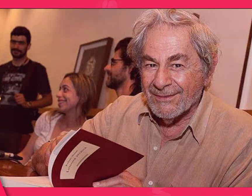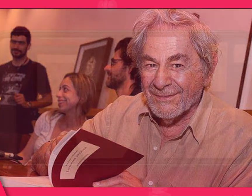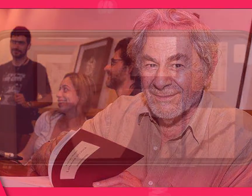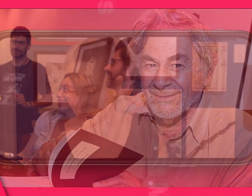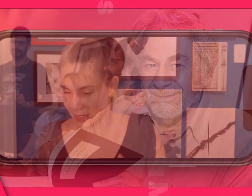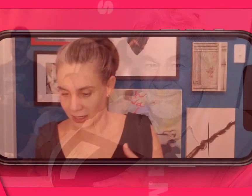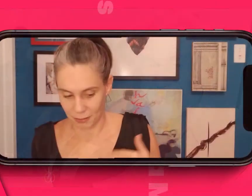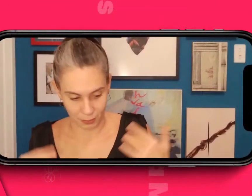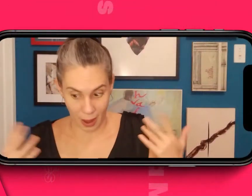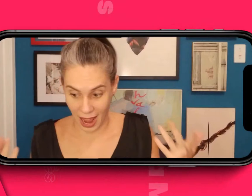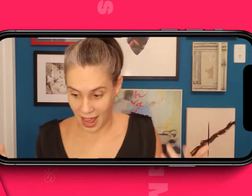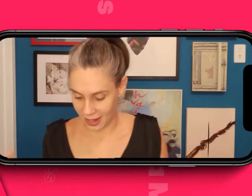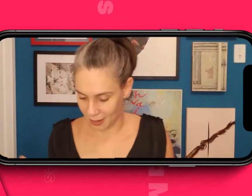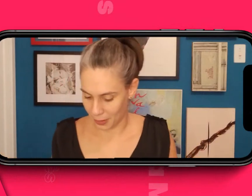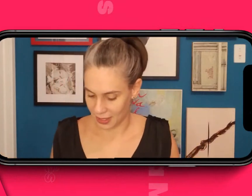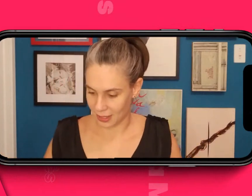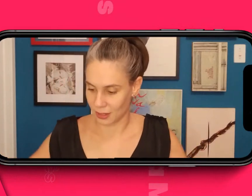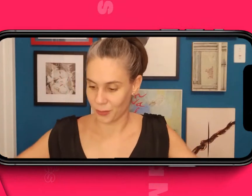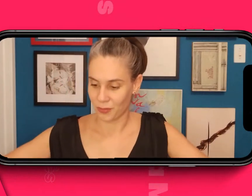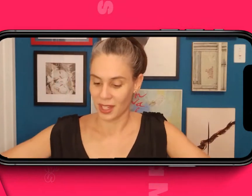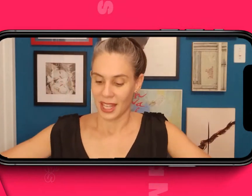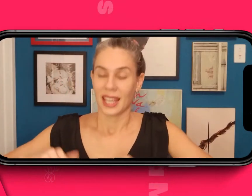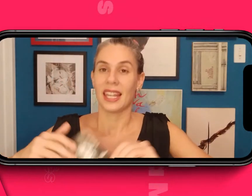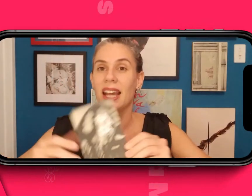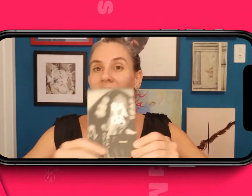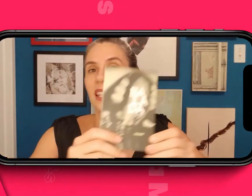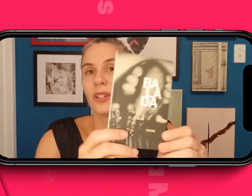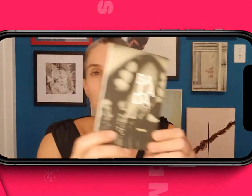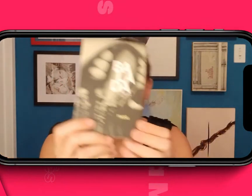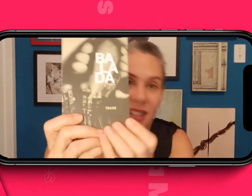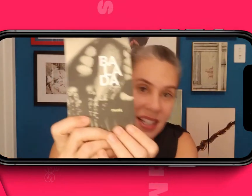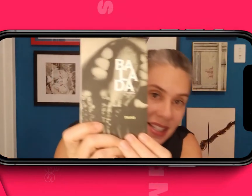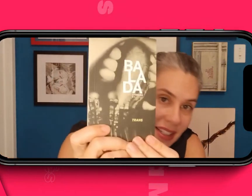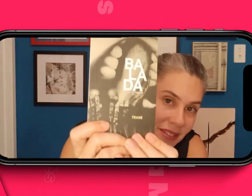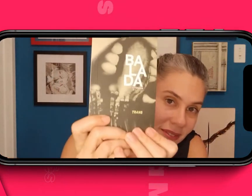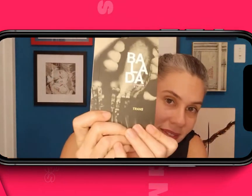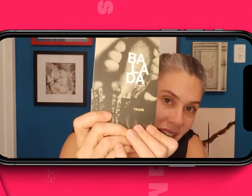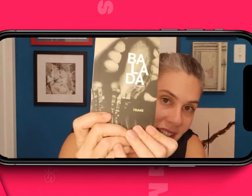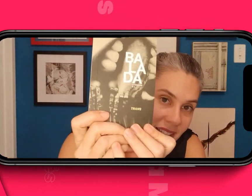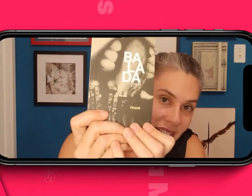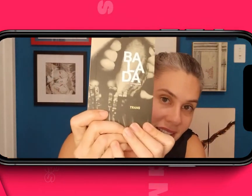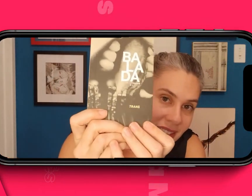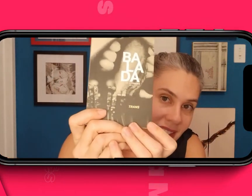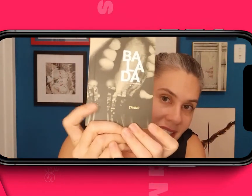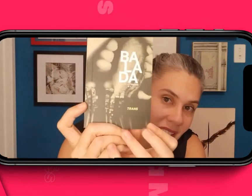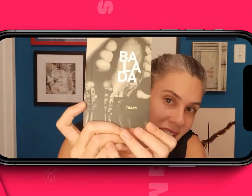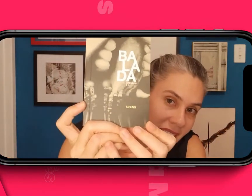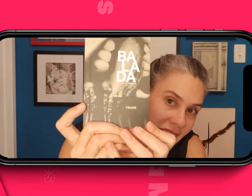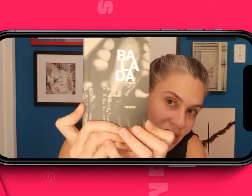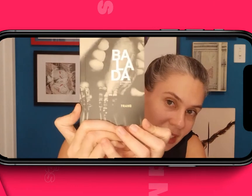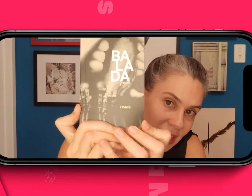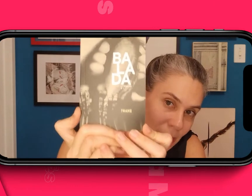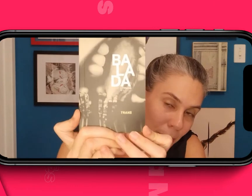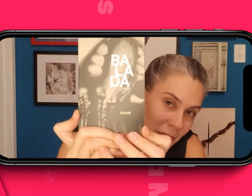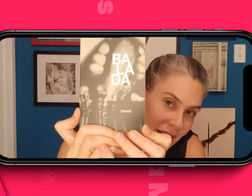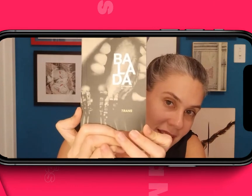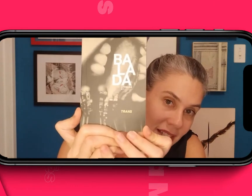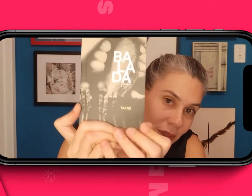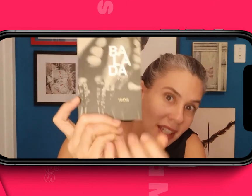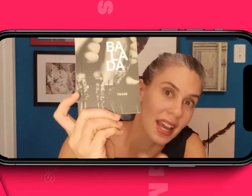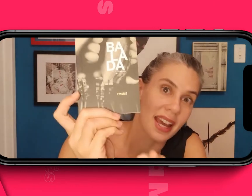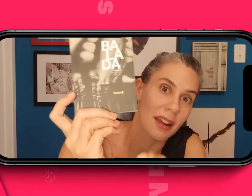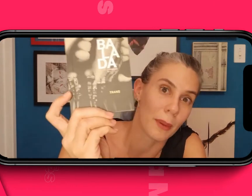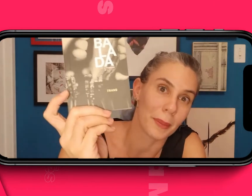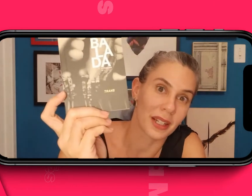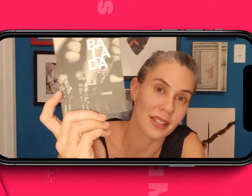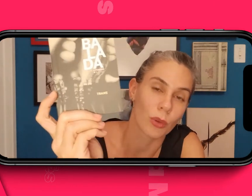emocionantíssima essa aparição dele, rara aparição. E aí, 2013, aqui, esta